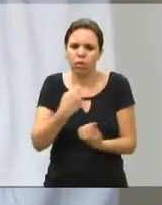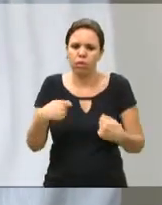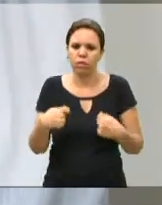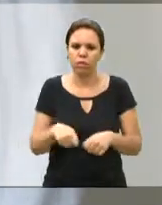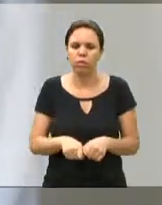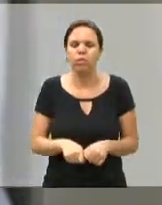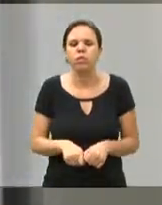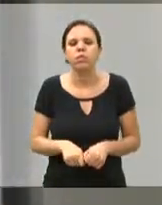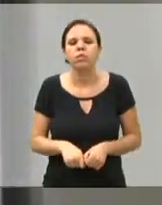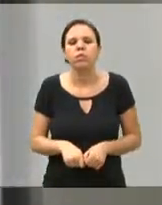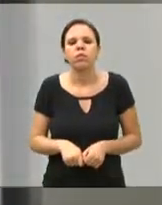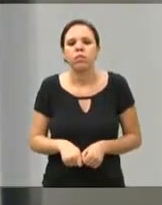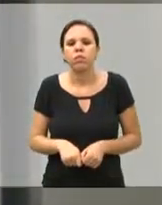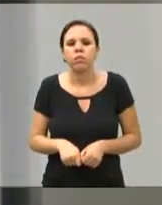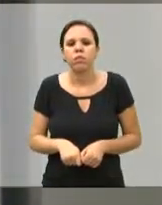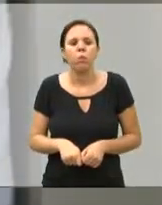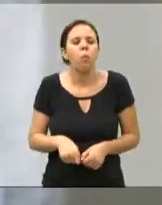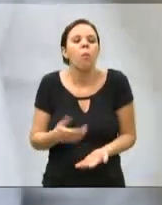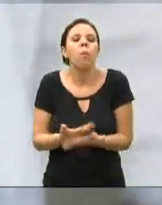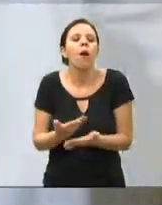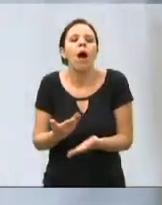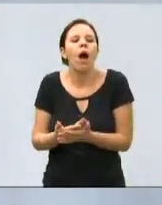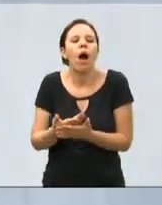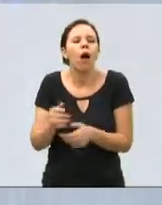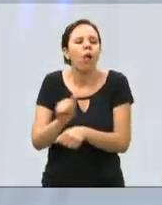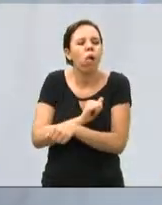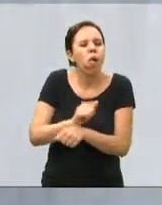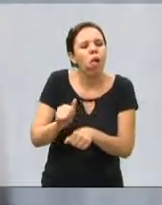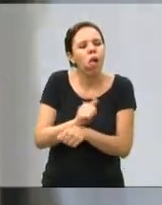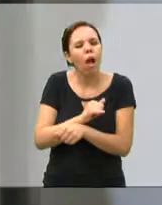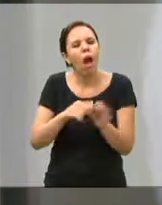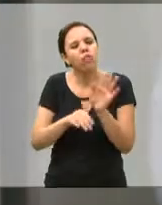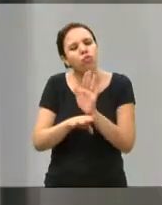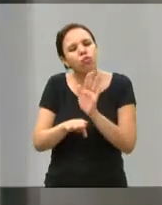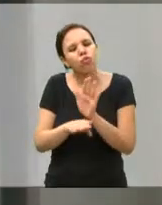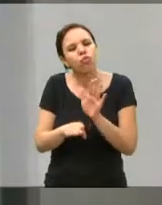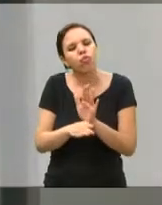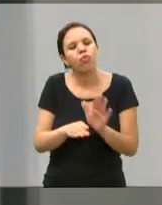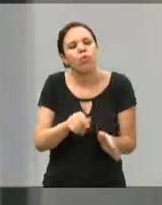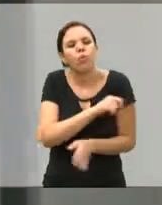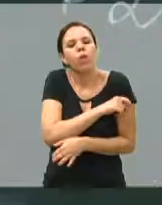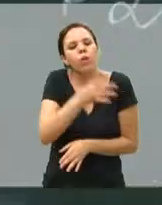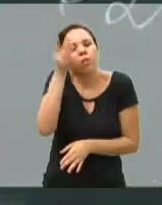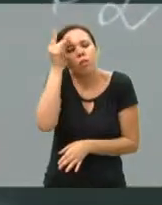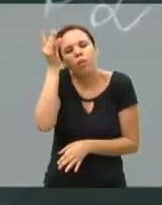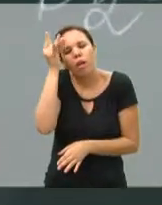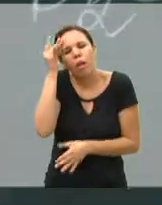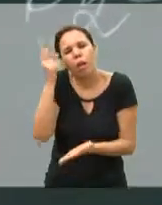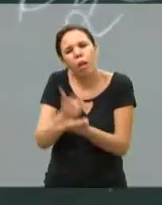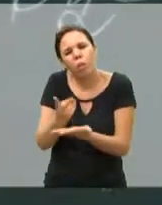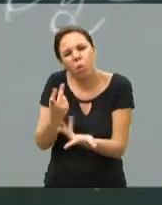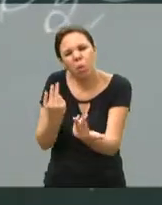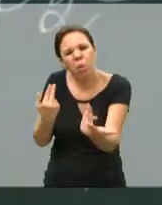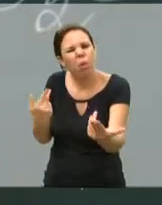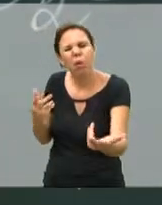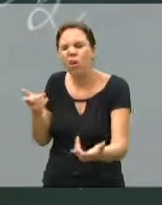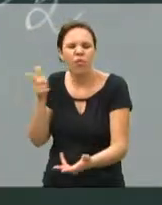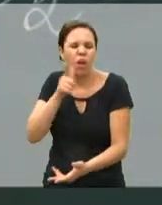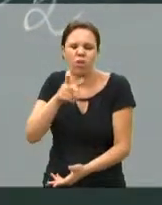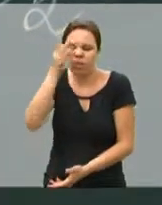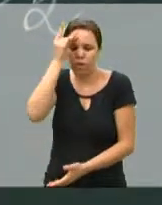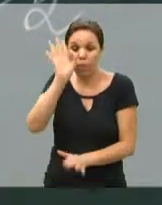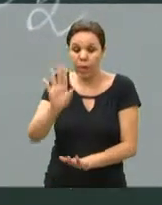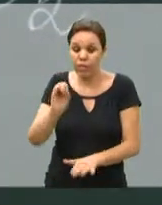ajuda o aluno a guardar a matéria, por exemplo? Sim, porque muitas vezes aquela rotina da mesma aula, só aquela matéria passada, ele não vai